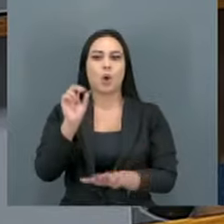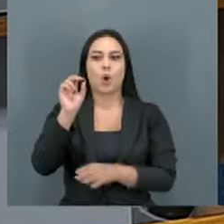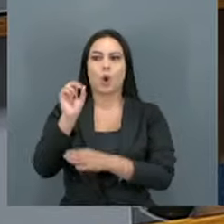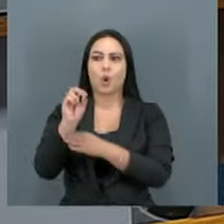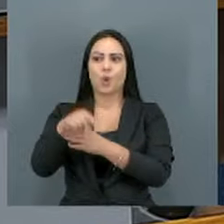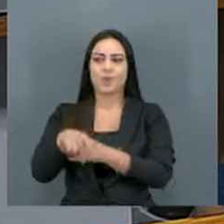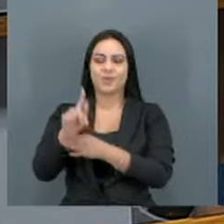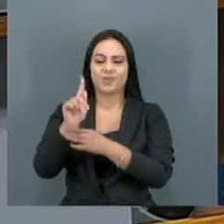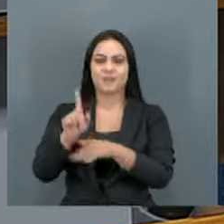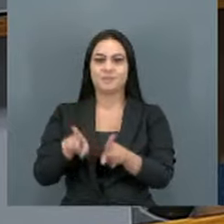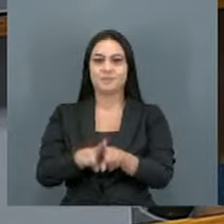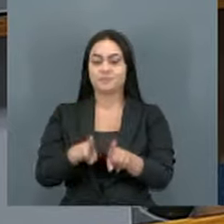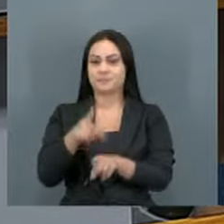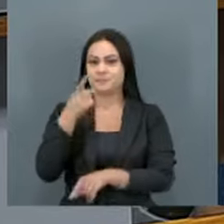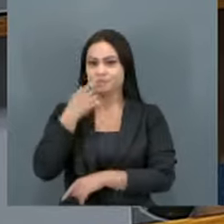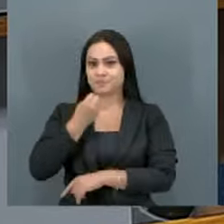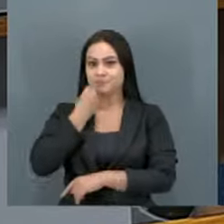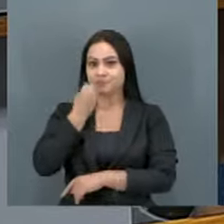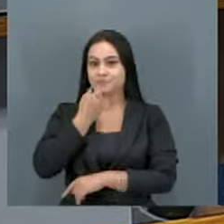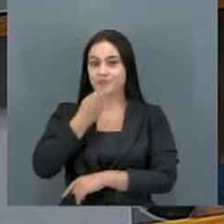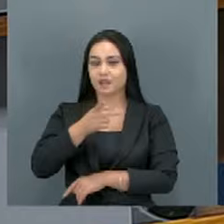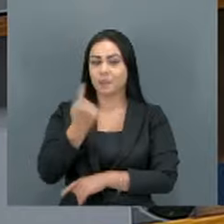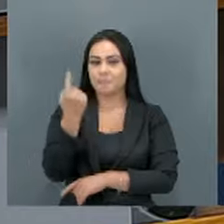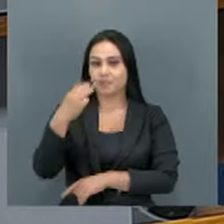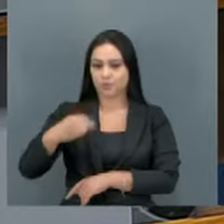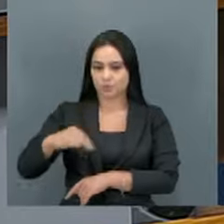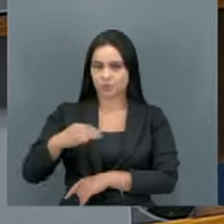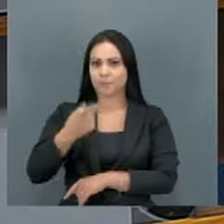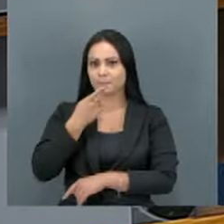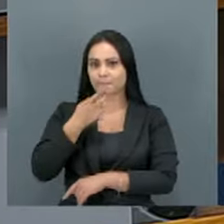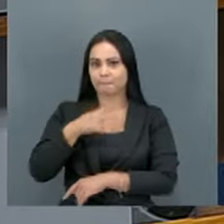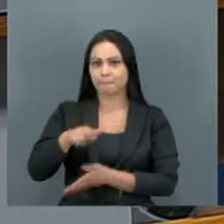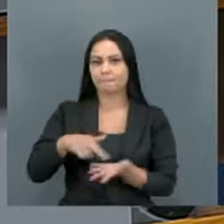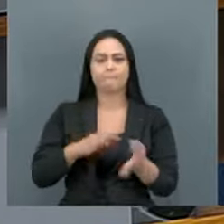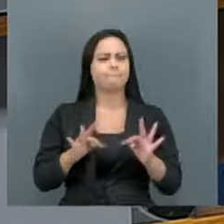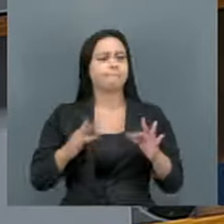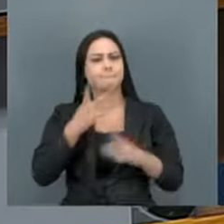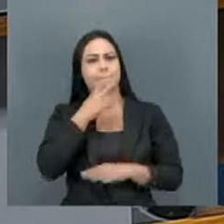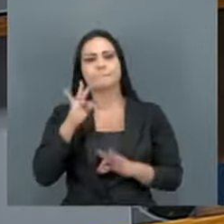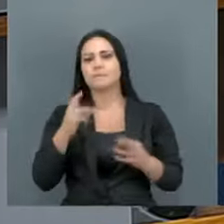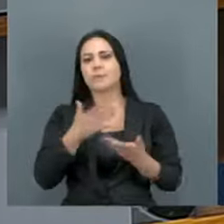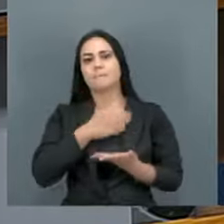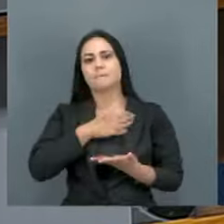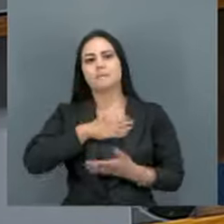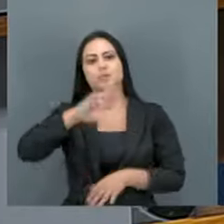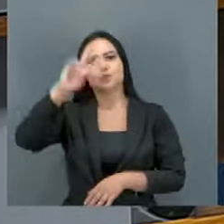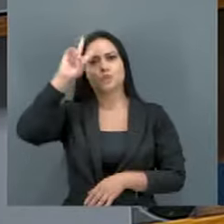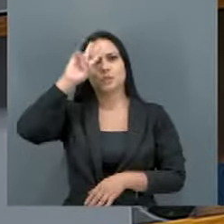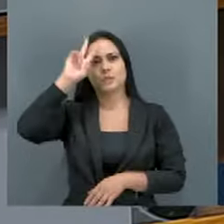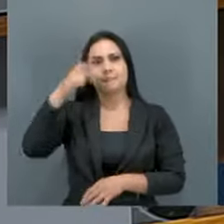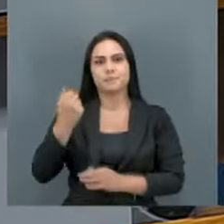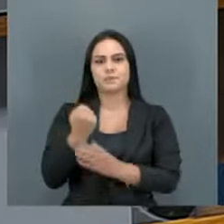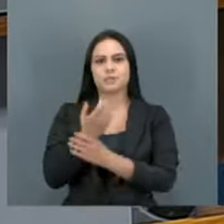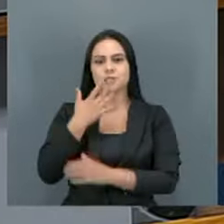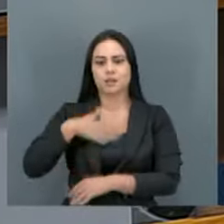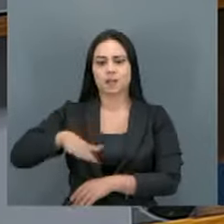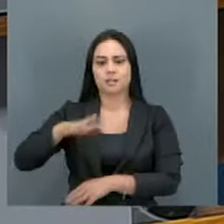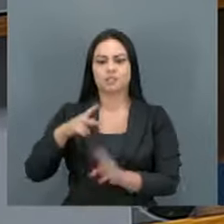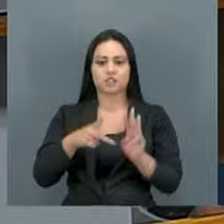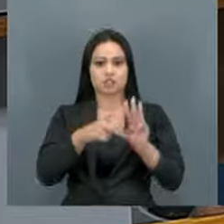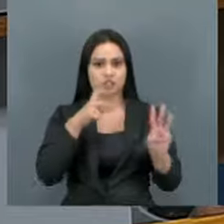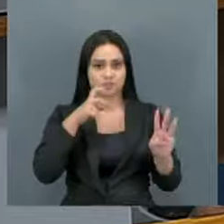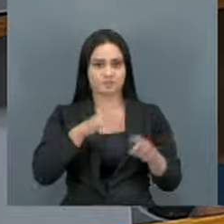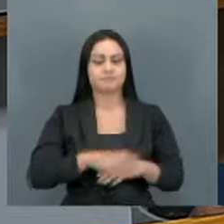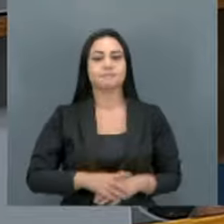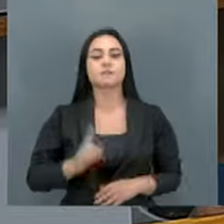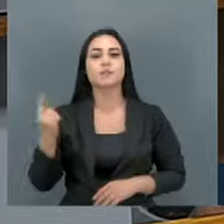E aí, senador Plínio, vou contar só um relato de mais um minuto. É, acho que todo mundo sabe as minhas histórias na proteção da criança indígena.